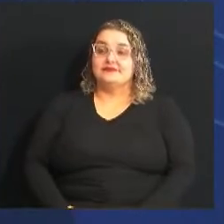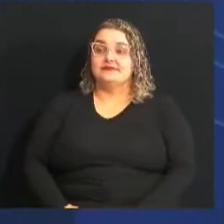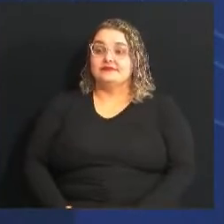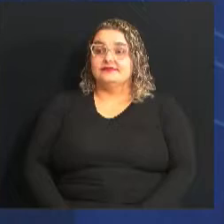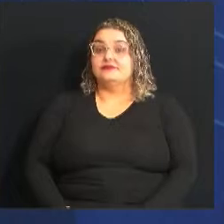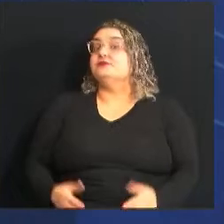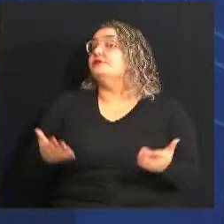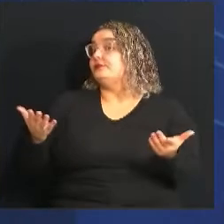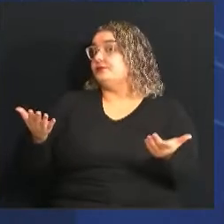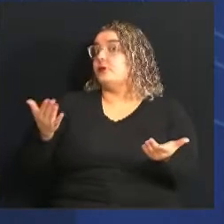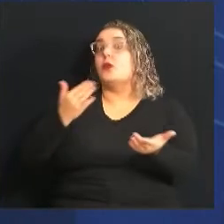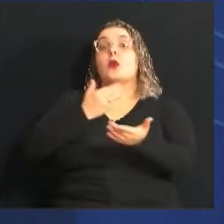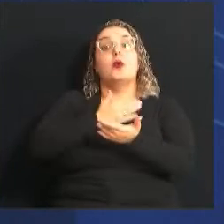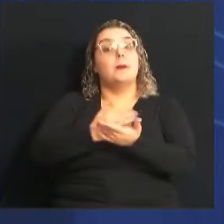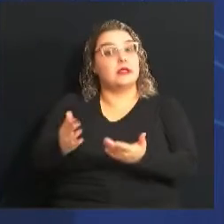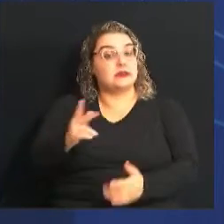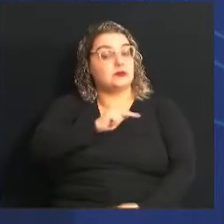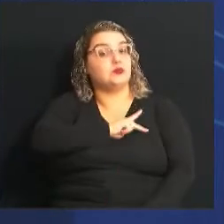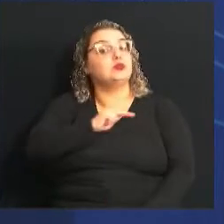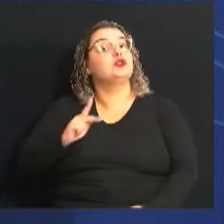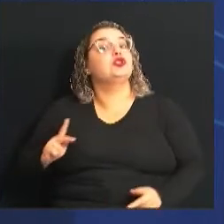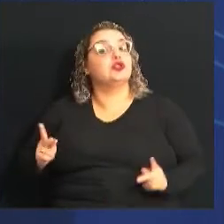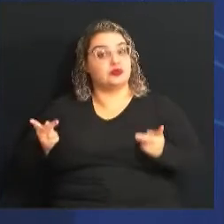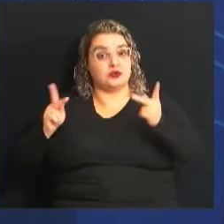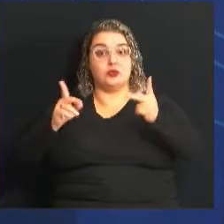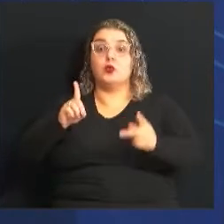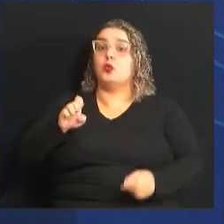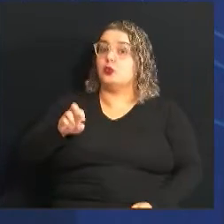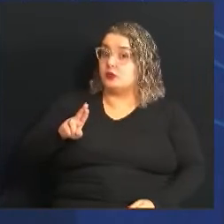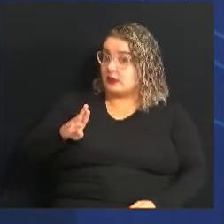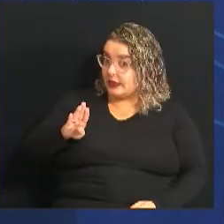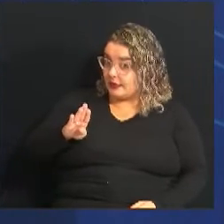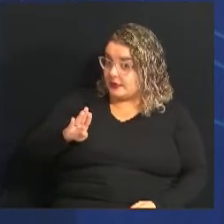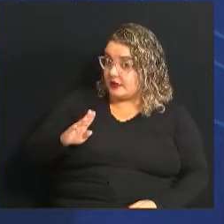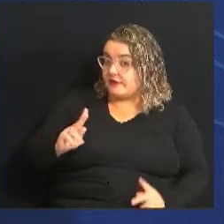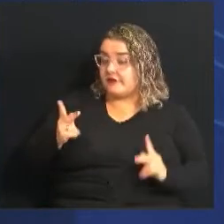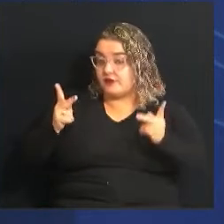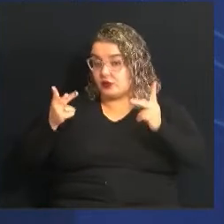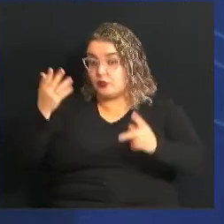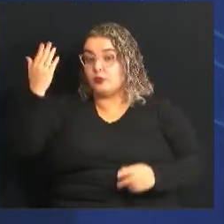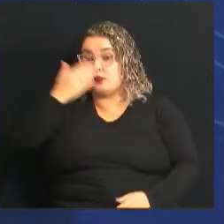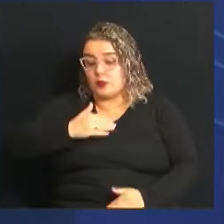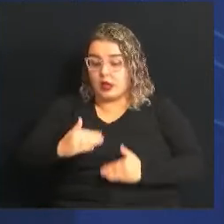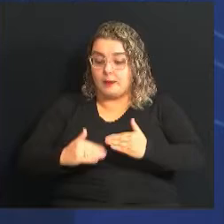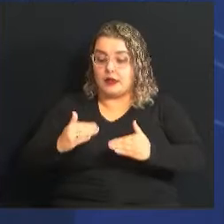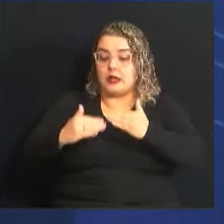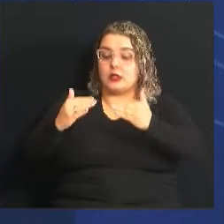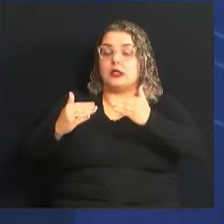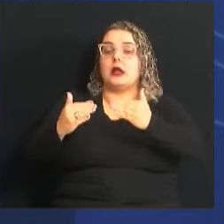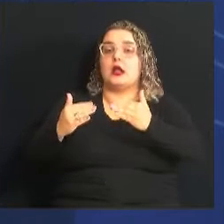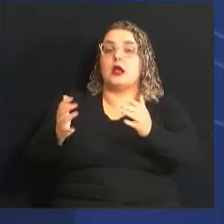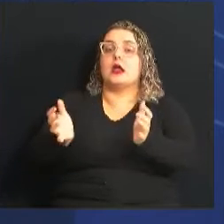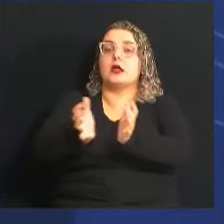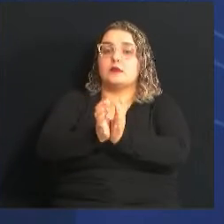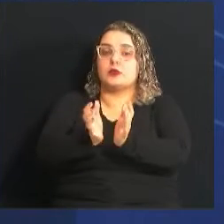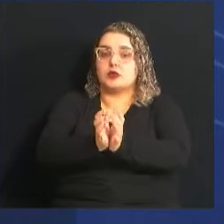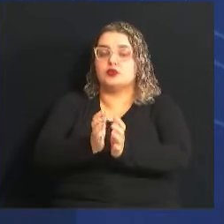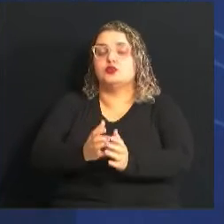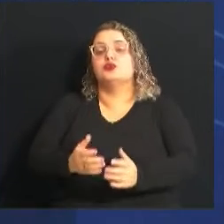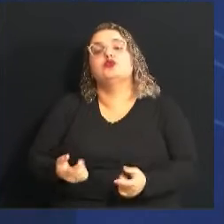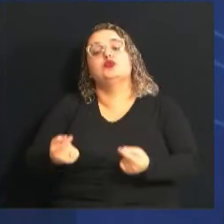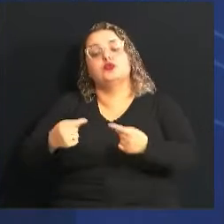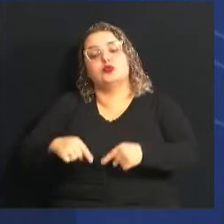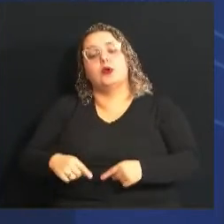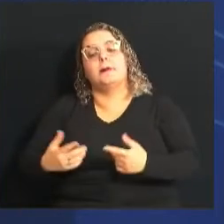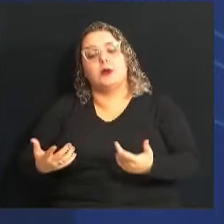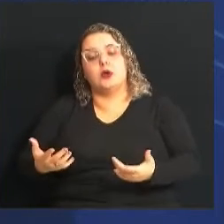Bom, começando pela Ponte que venceu o derby, né? Vitória para comprovar a evolução da equipe no Campeonato Brasileiro da Série B.